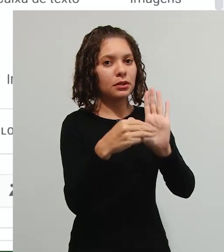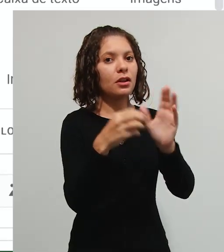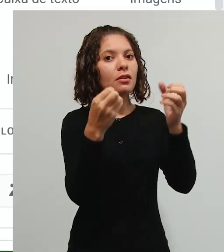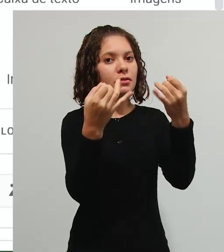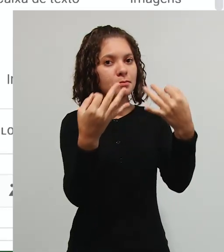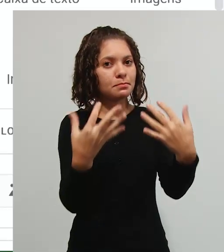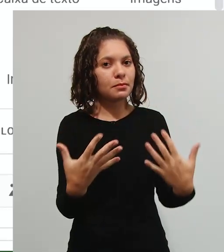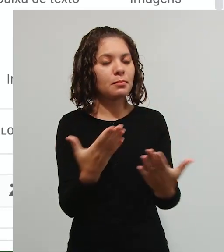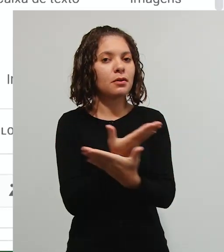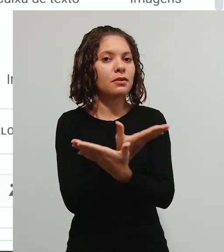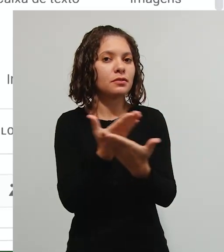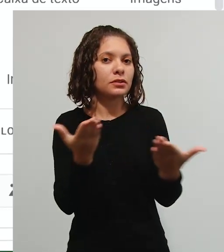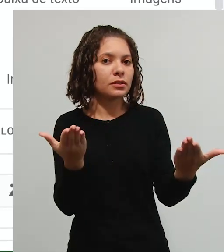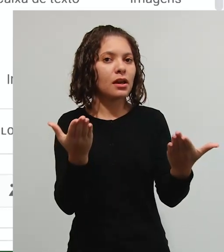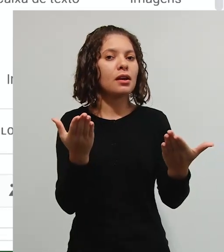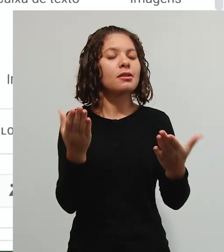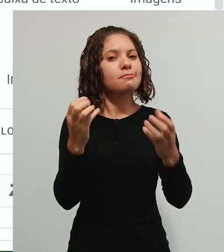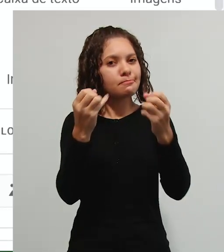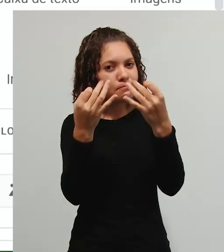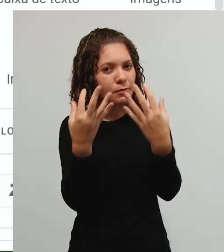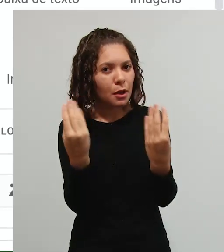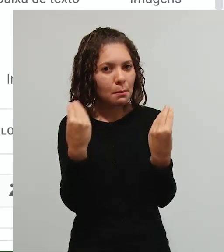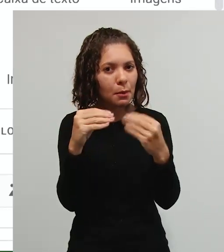Utilizaremos, né? Ou utilizamos